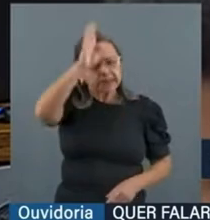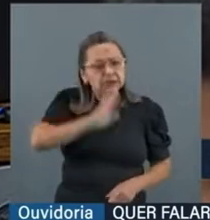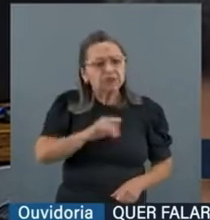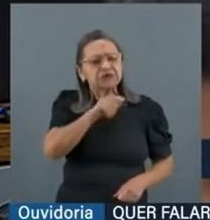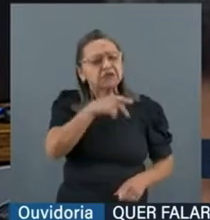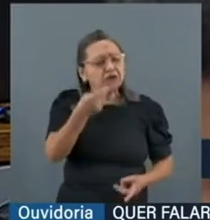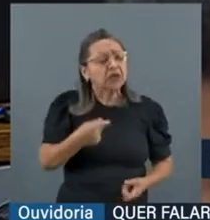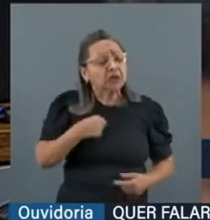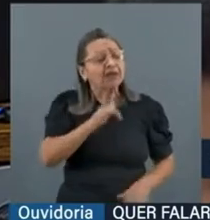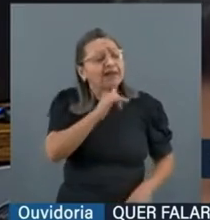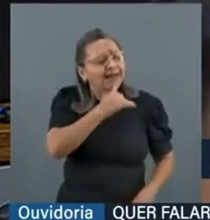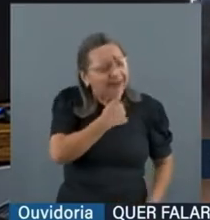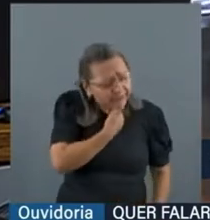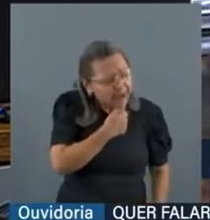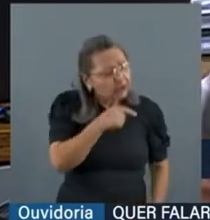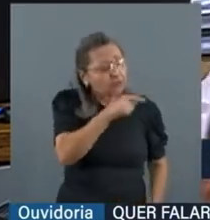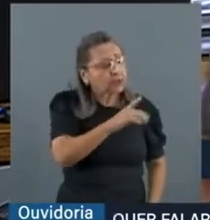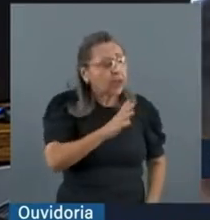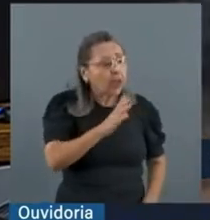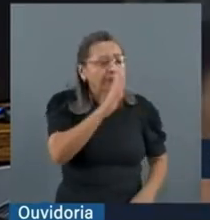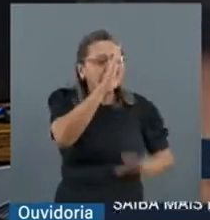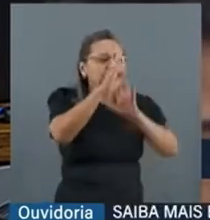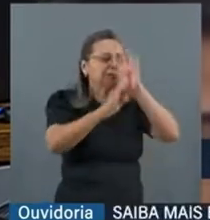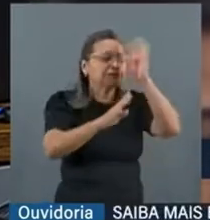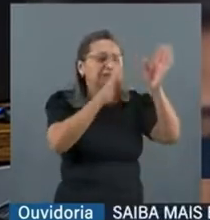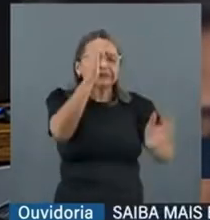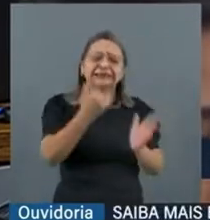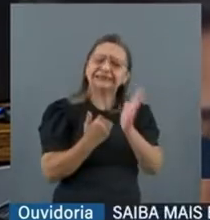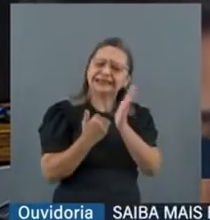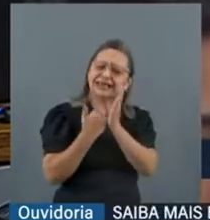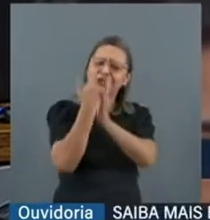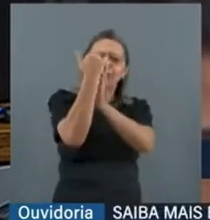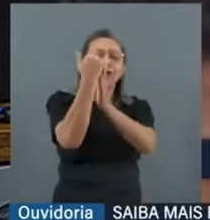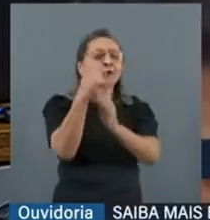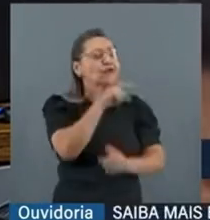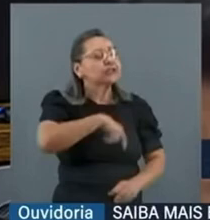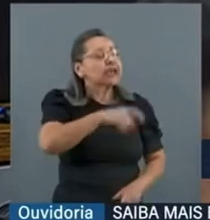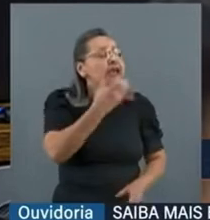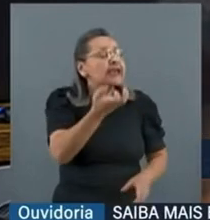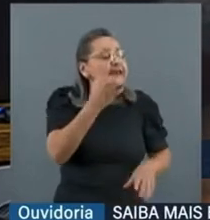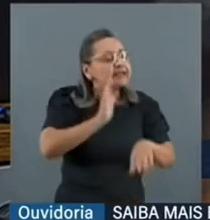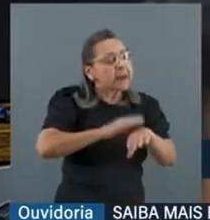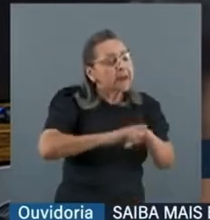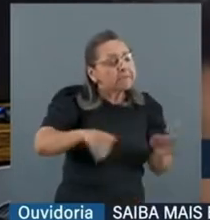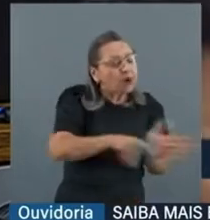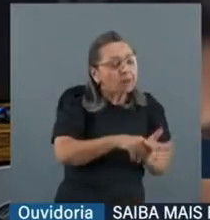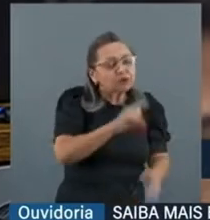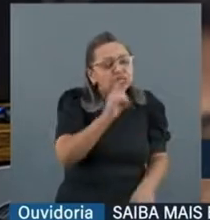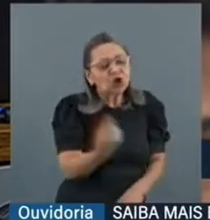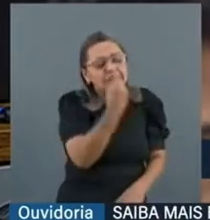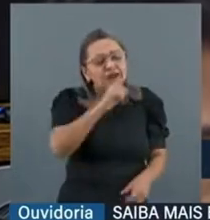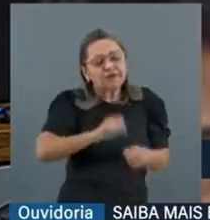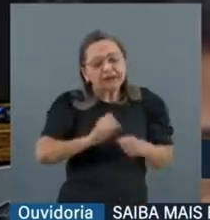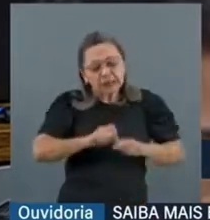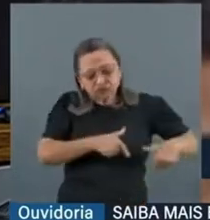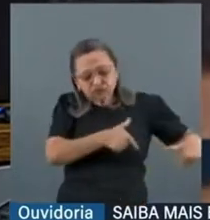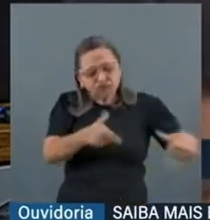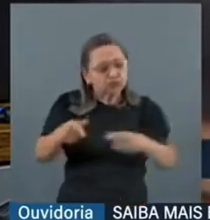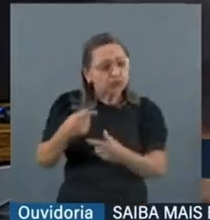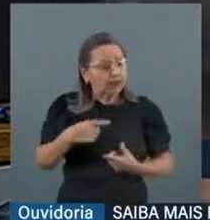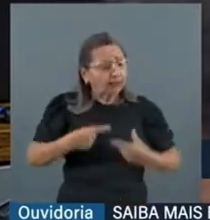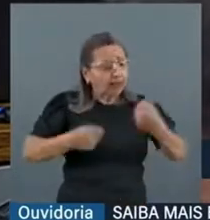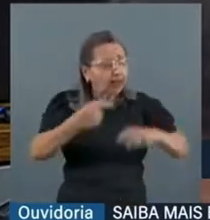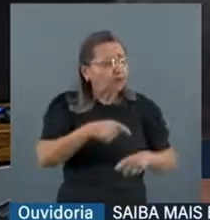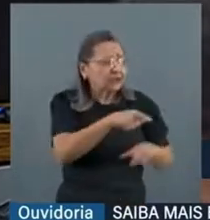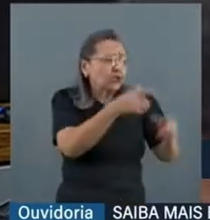lamento que o senhor exagerou a dose o senhor quis fazer justiça com as suas próprias mãos o senhor não queria de volta